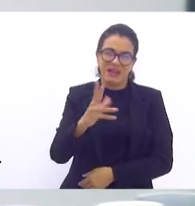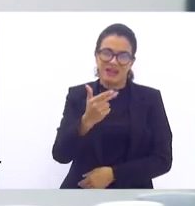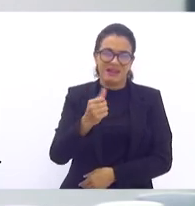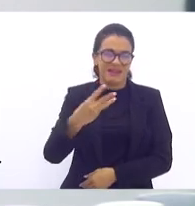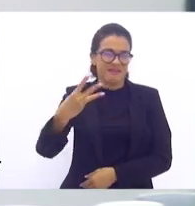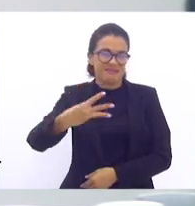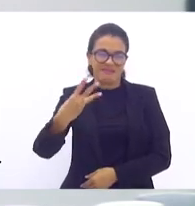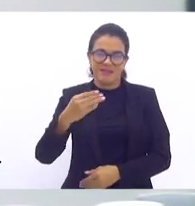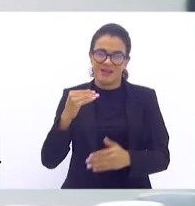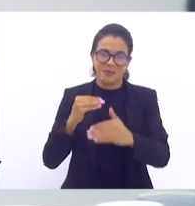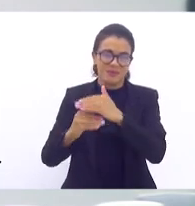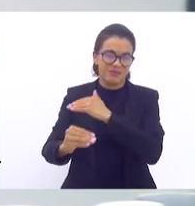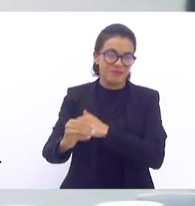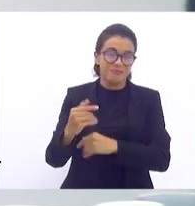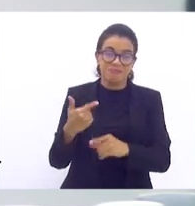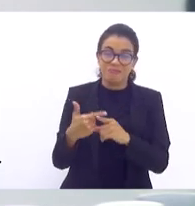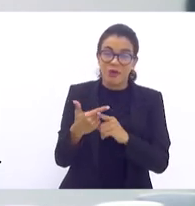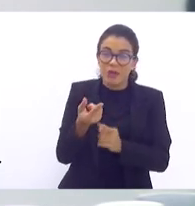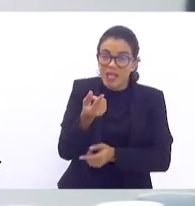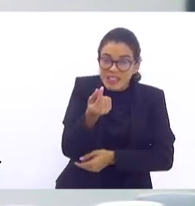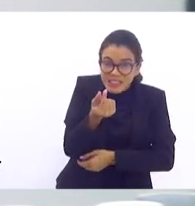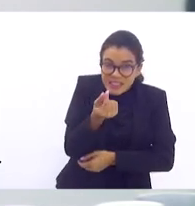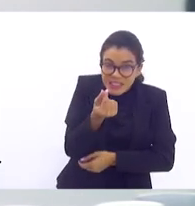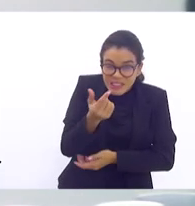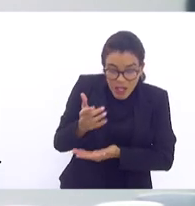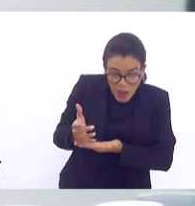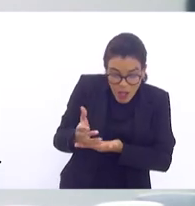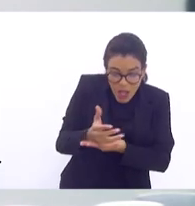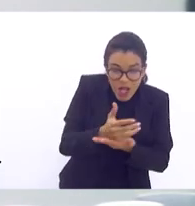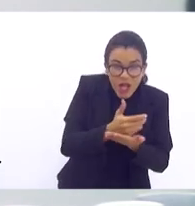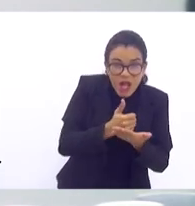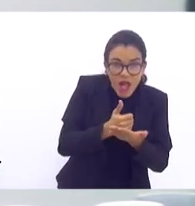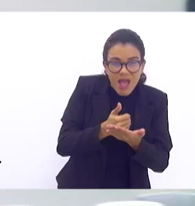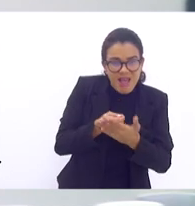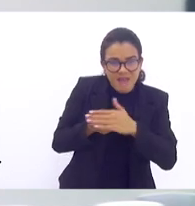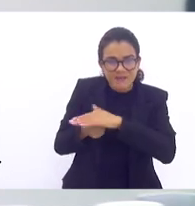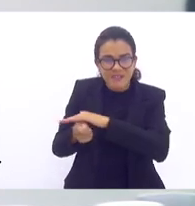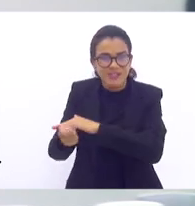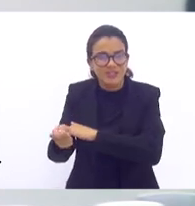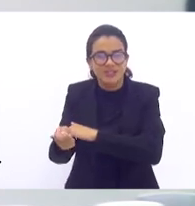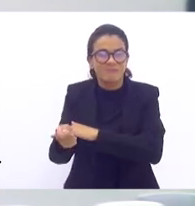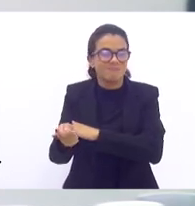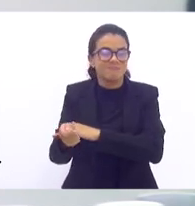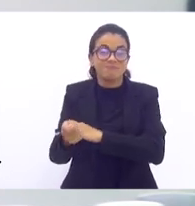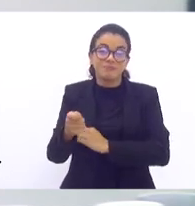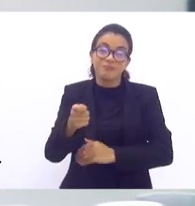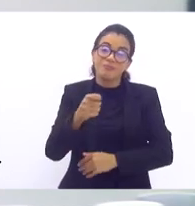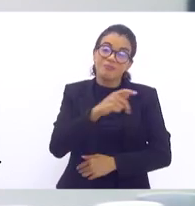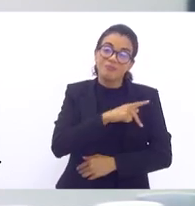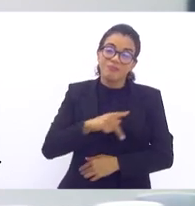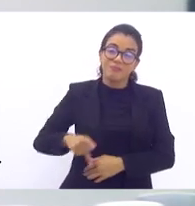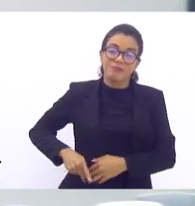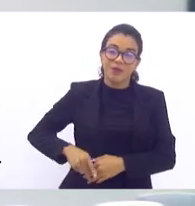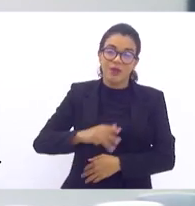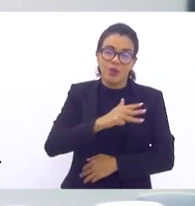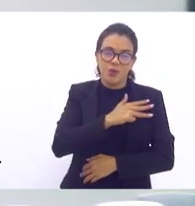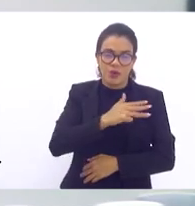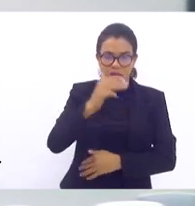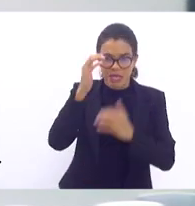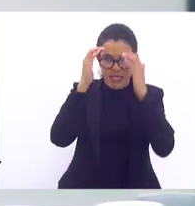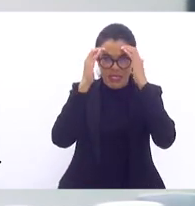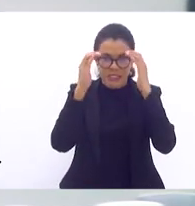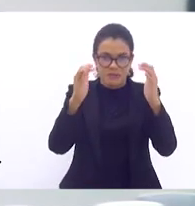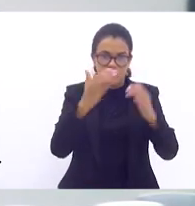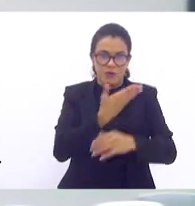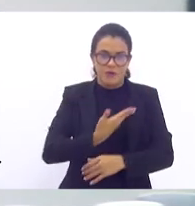porque eu não acredito que essas receitas vão se consolidar para o Brasil poder investir o presidente Lula veio aqui com todo respeito o